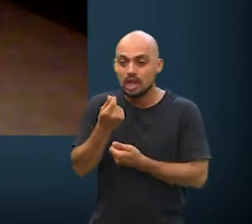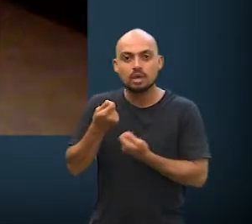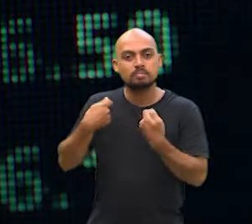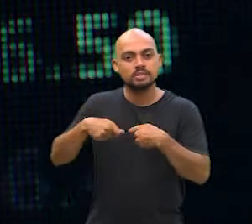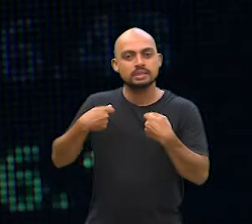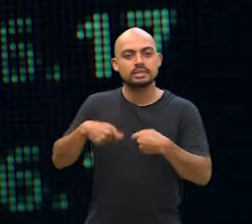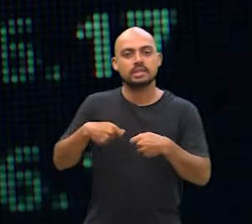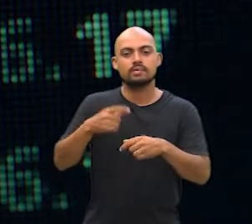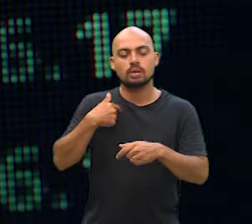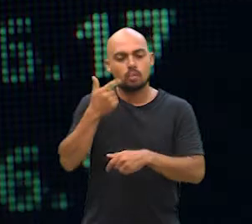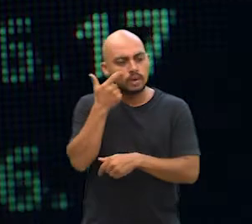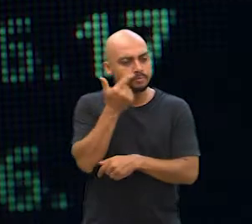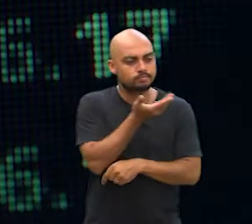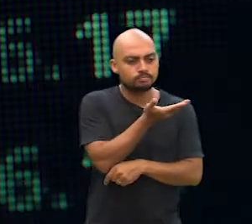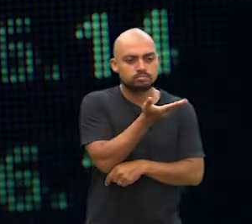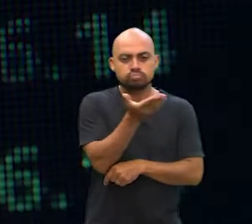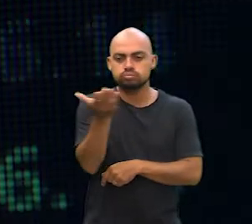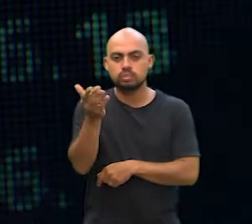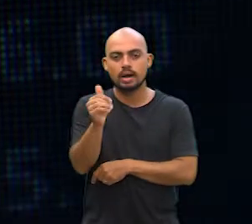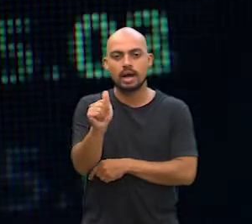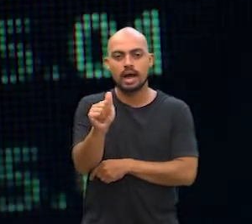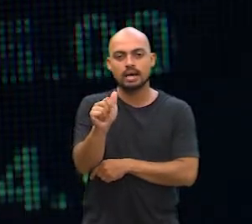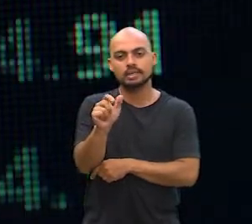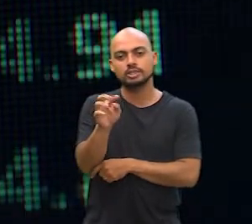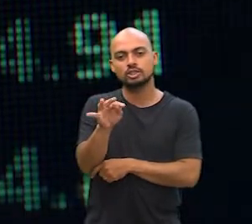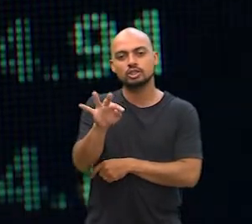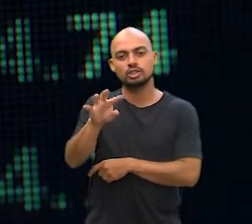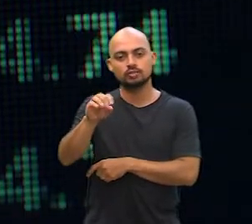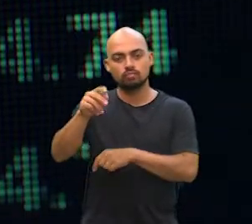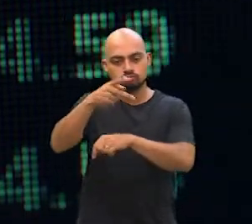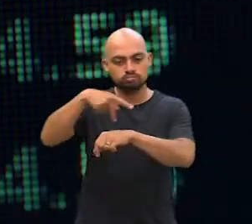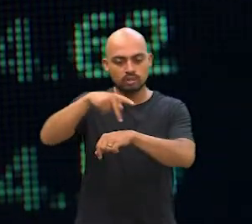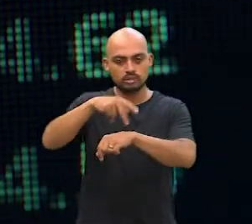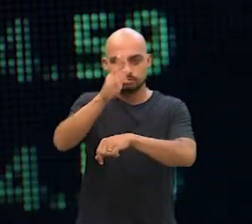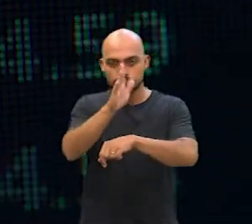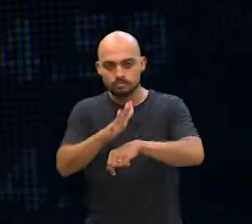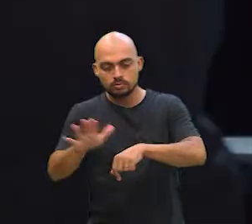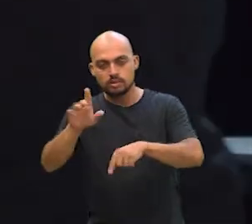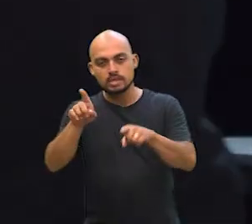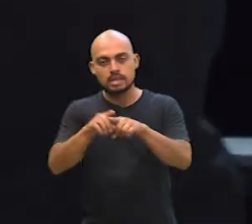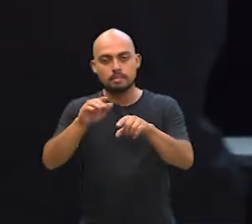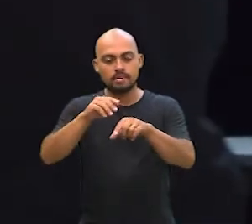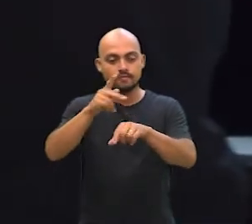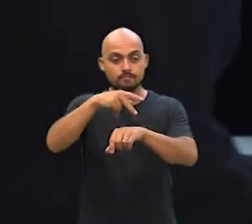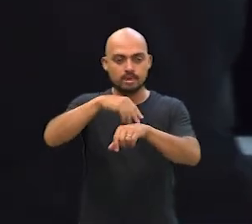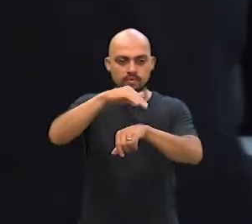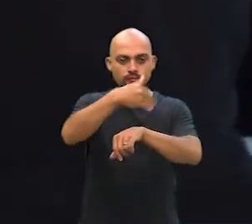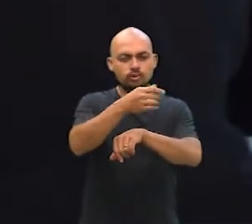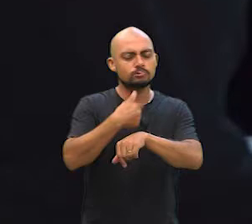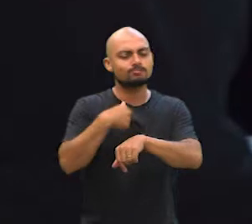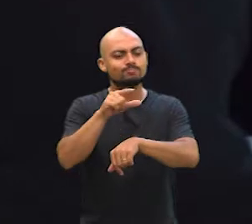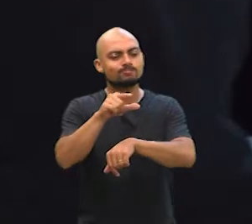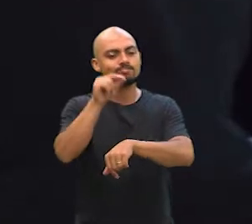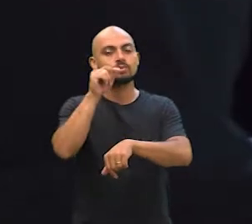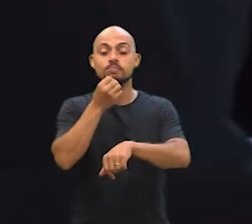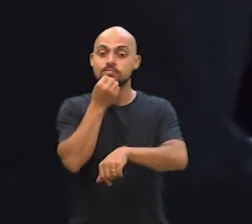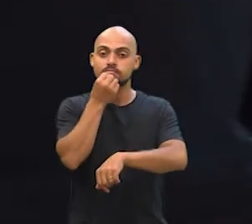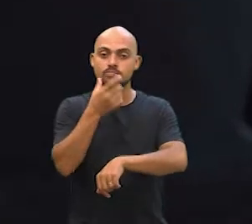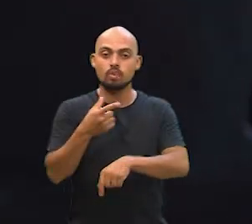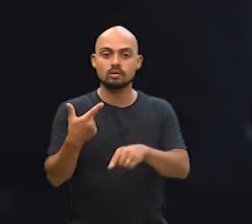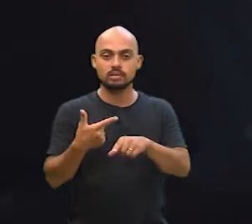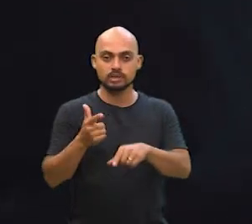vendo que o mercado de ativos, o mercado nacional, o mercado internacional, era uma boa escolha para a gente poder ter